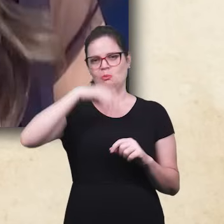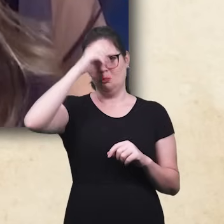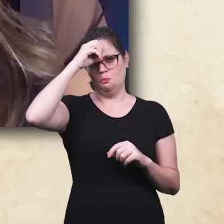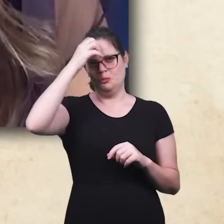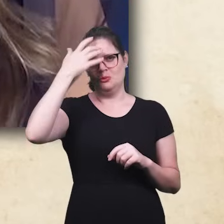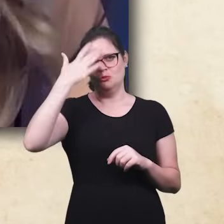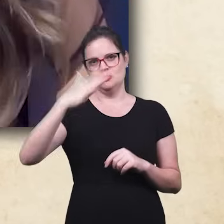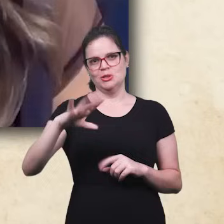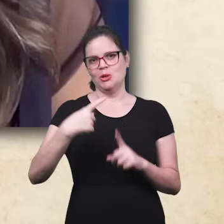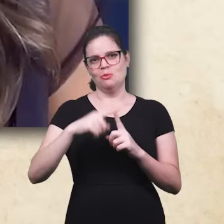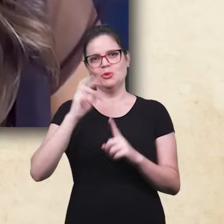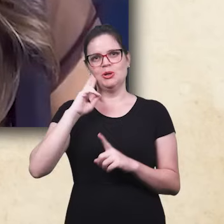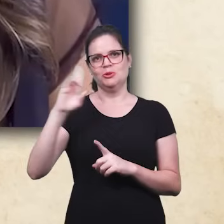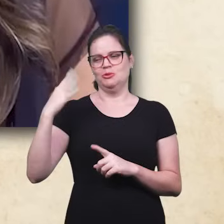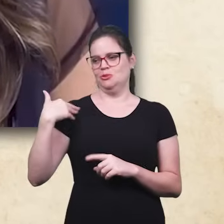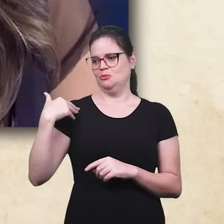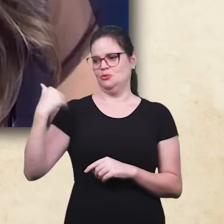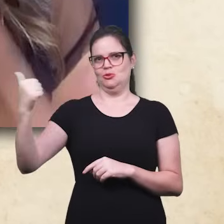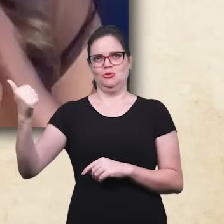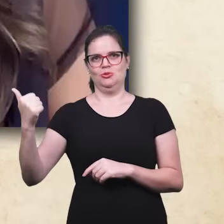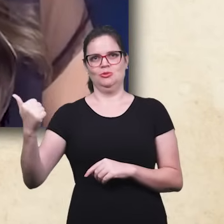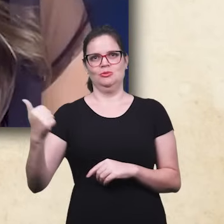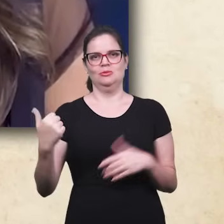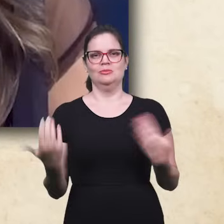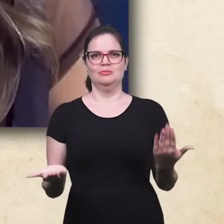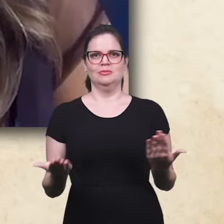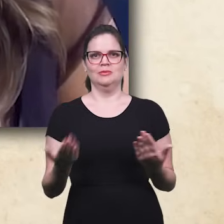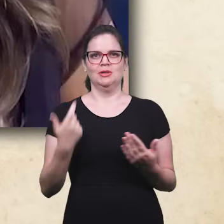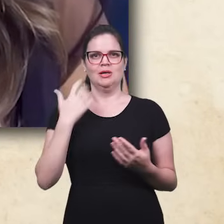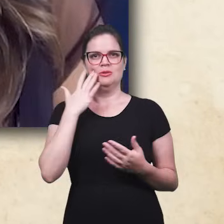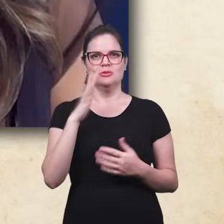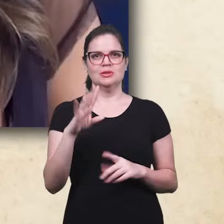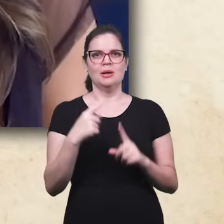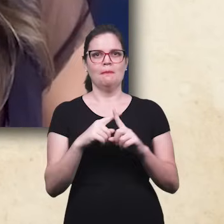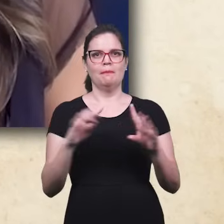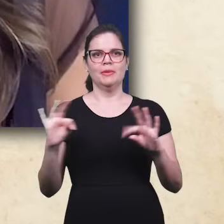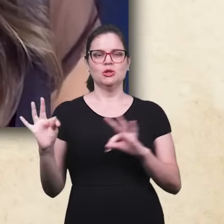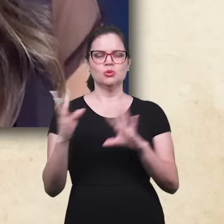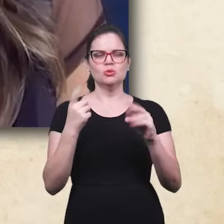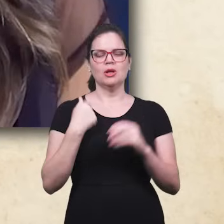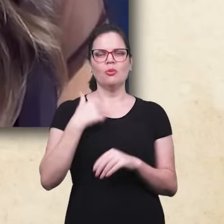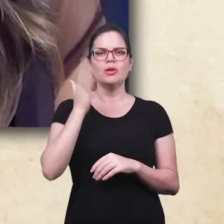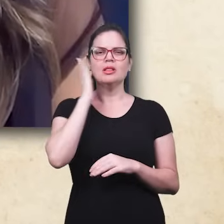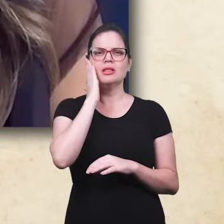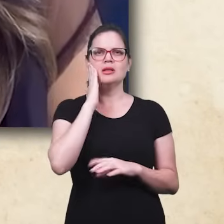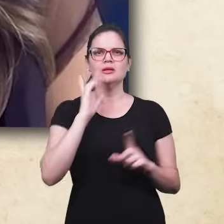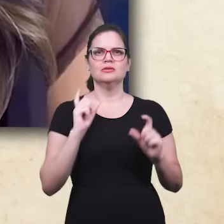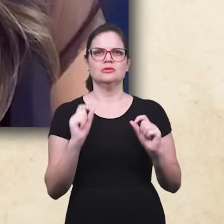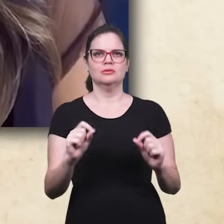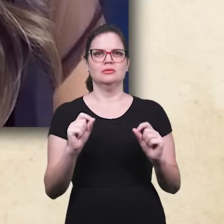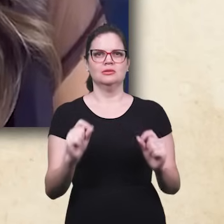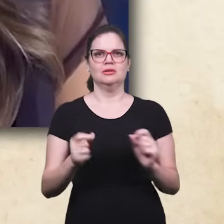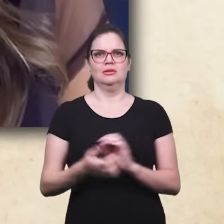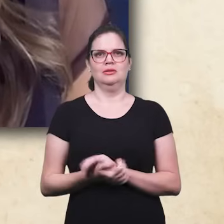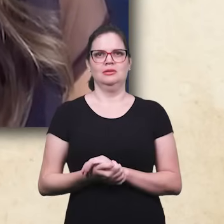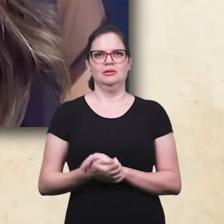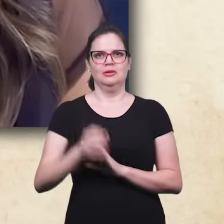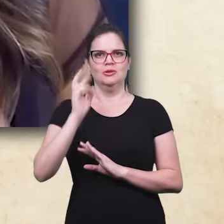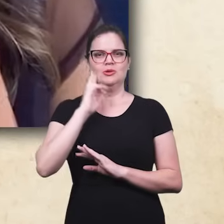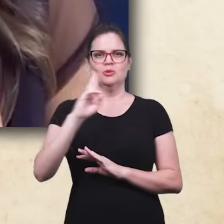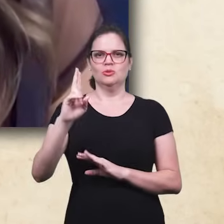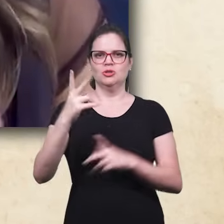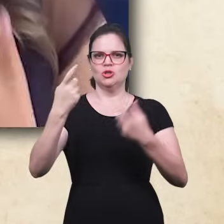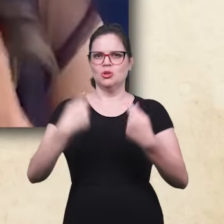eu nem sei por que o Senhor me escolheu. Foi aí que eu realizei, que eu entendi que, de fato, o Senhor